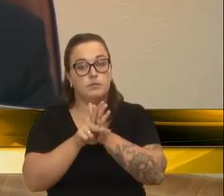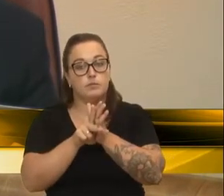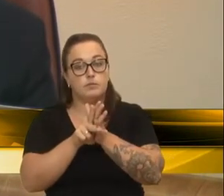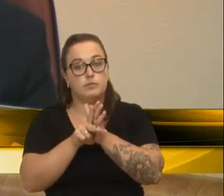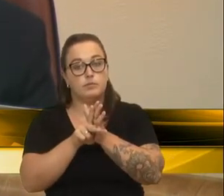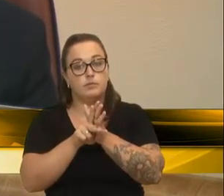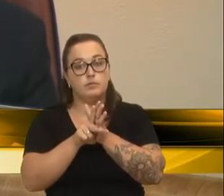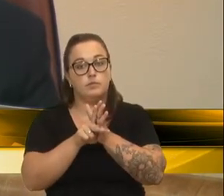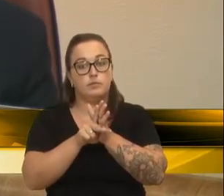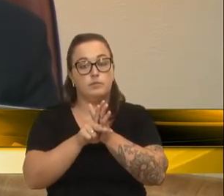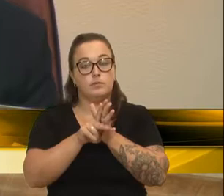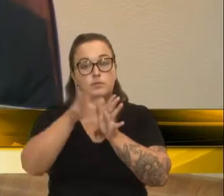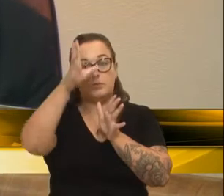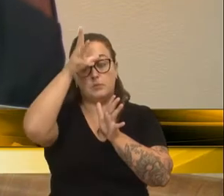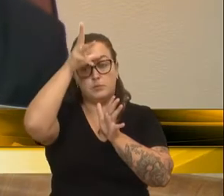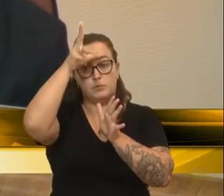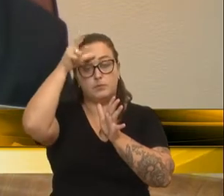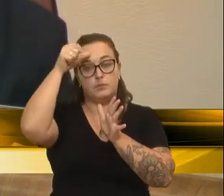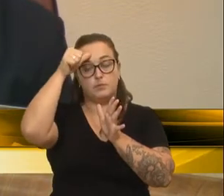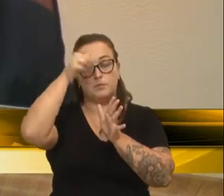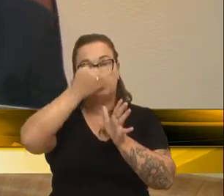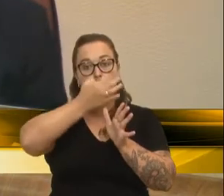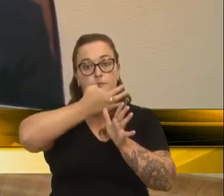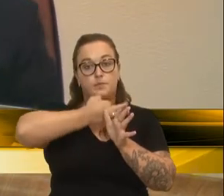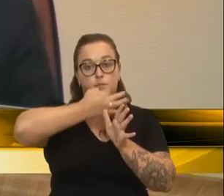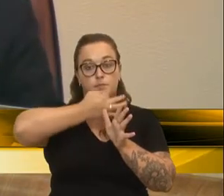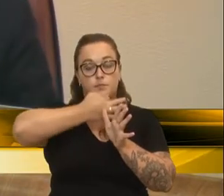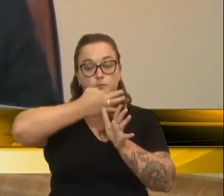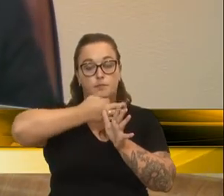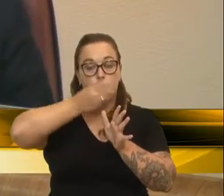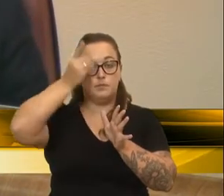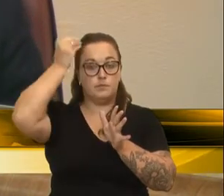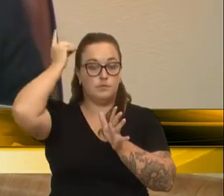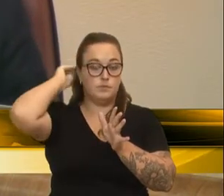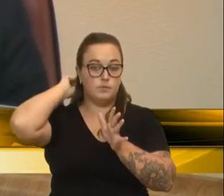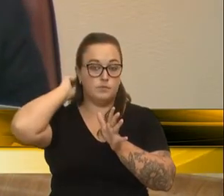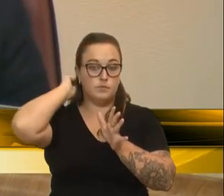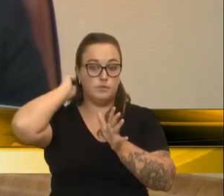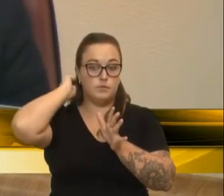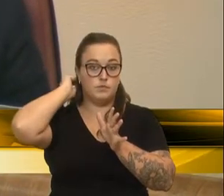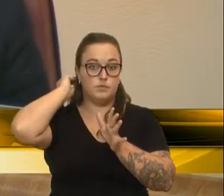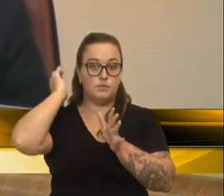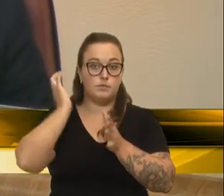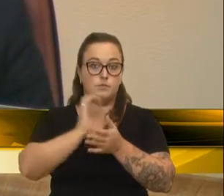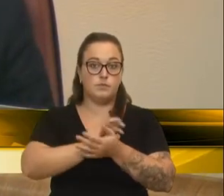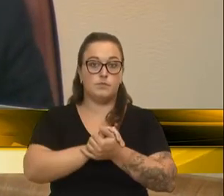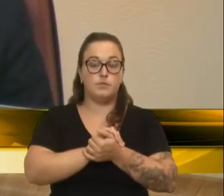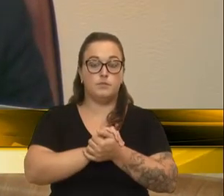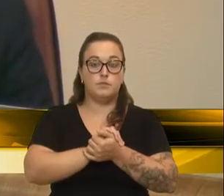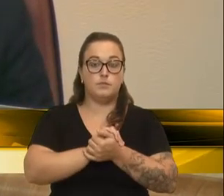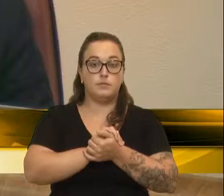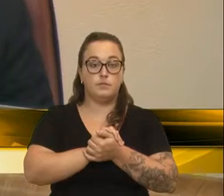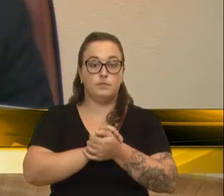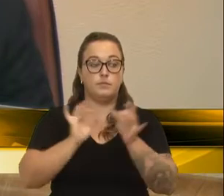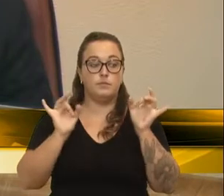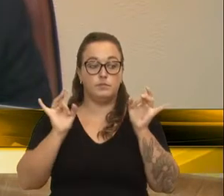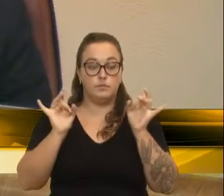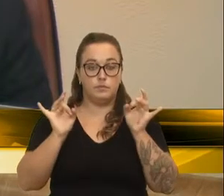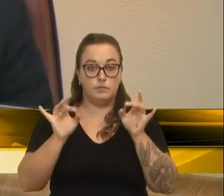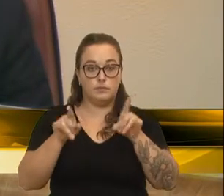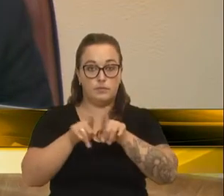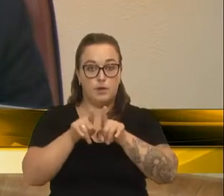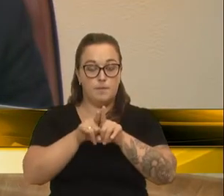ao prefeito municipal de Caxias do Sul, senhor Daniel Antônio Guerra, especialmente a cassação